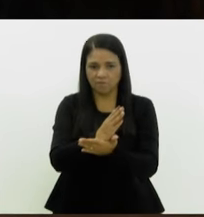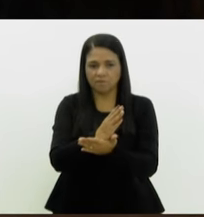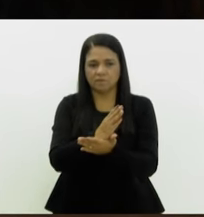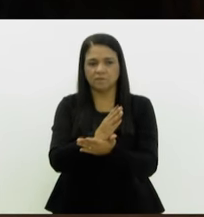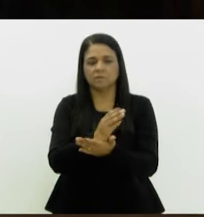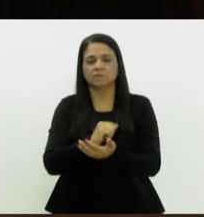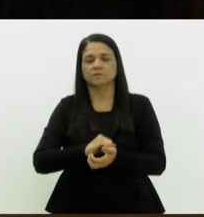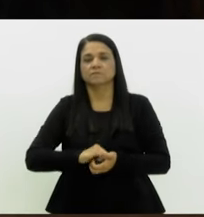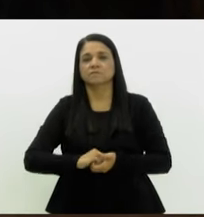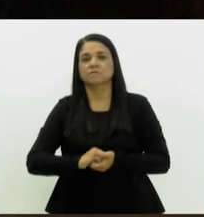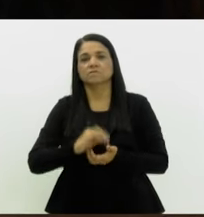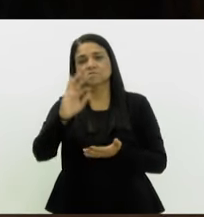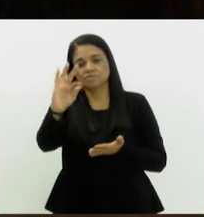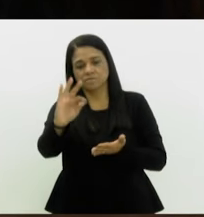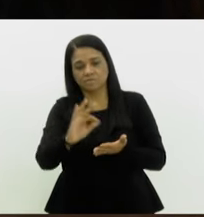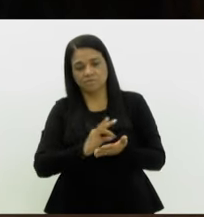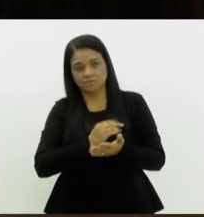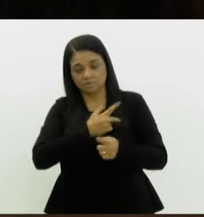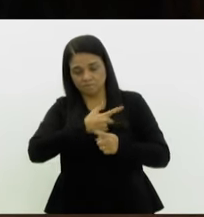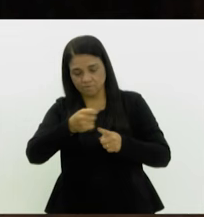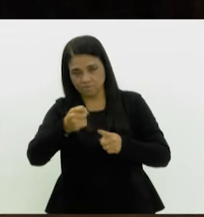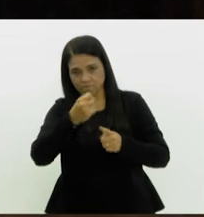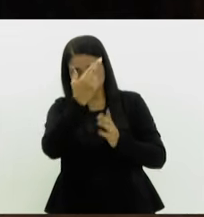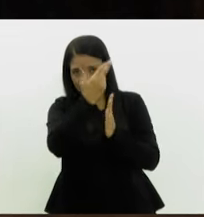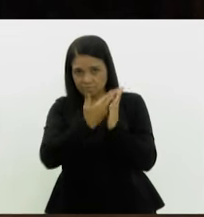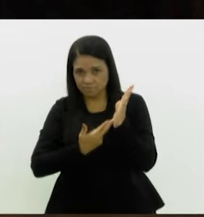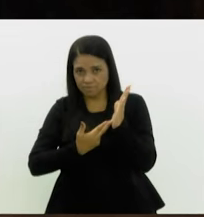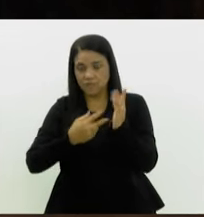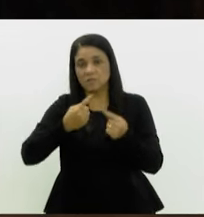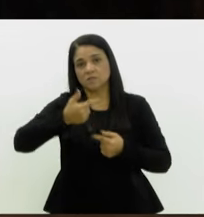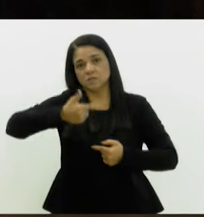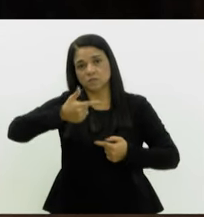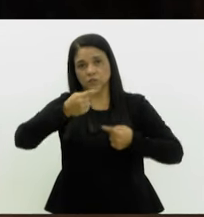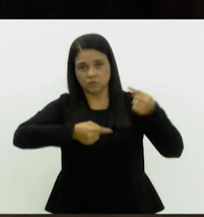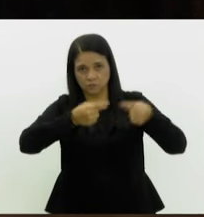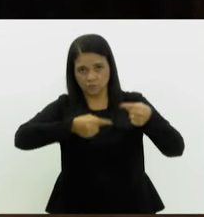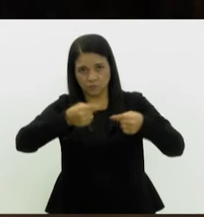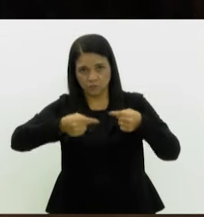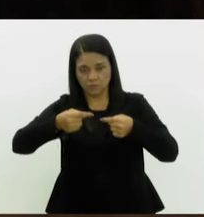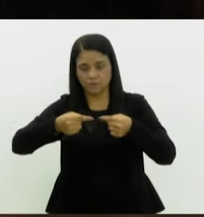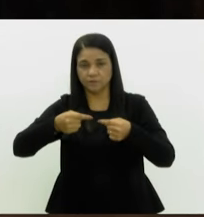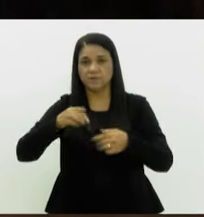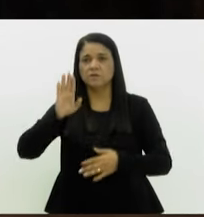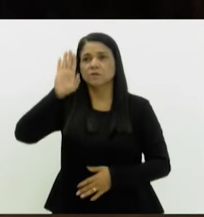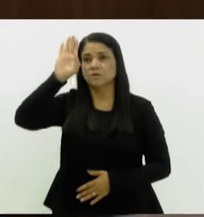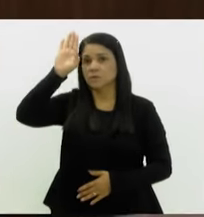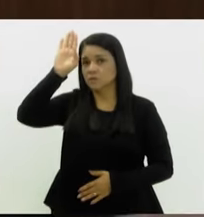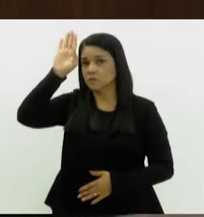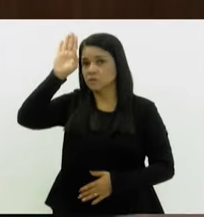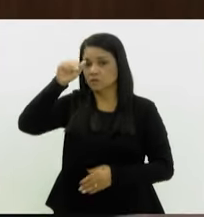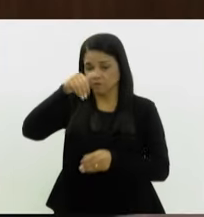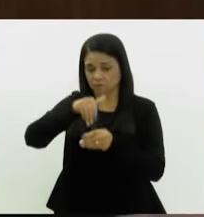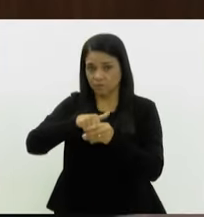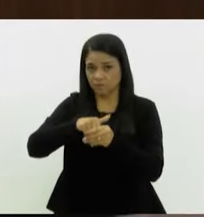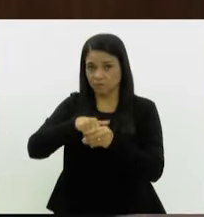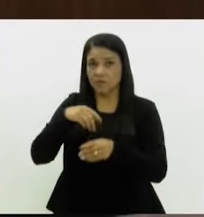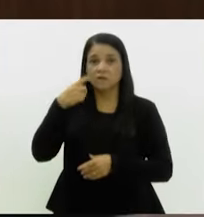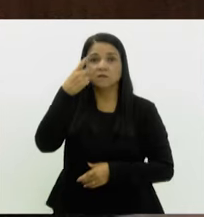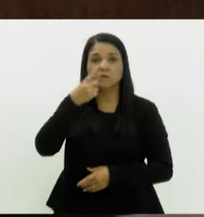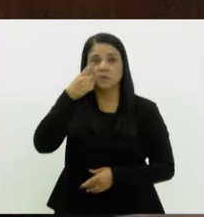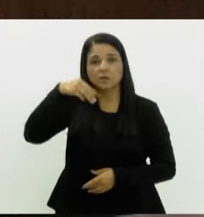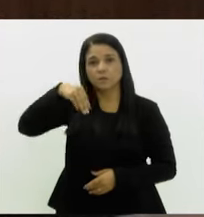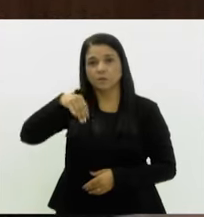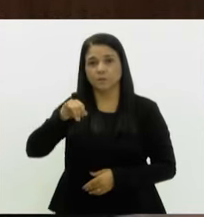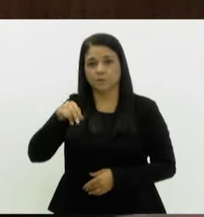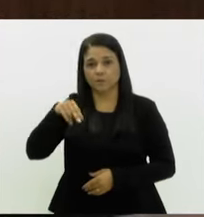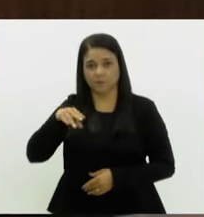Aprovado. Vai a redação do vencido para a segunda discussão. Para declaração. Declaração de voto do nosso nobre deputado Carlos